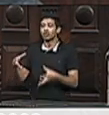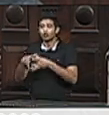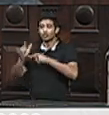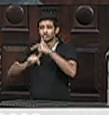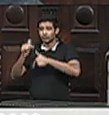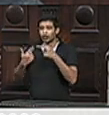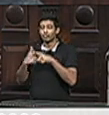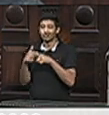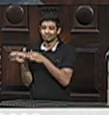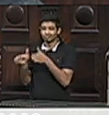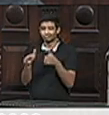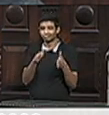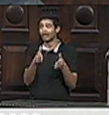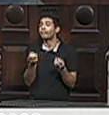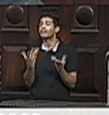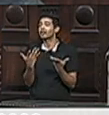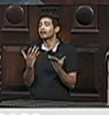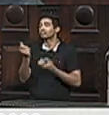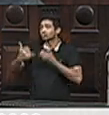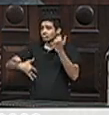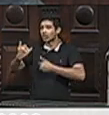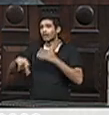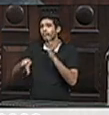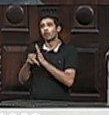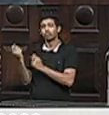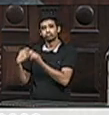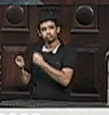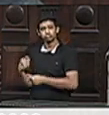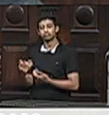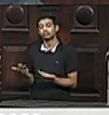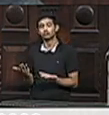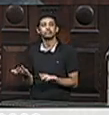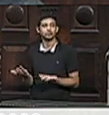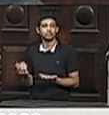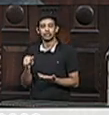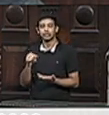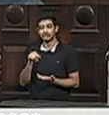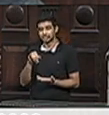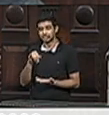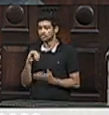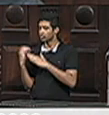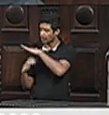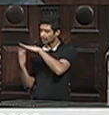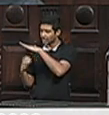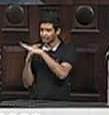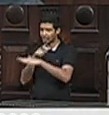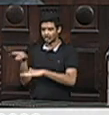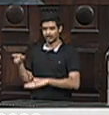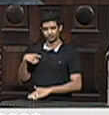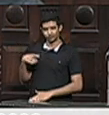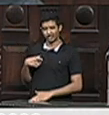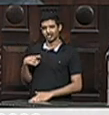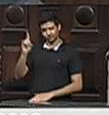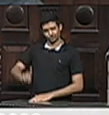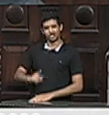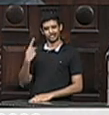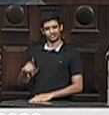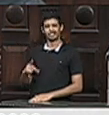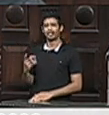essas pessoas cobrar. Se os trabalhadores eventualmente têm direito a 6 representantes e só comparecem 4,